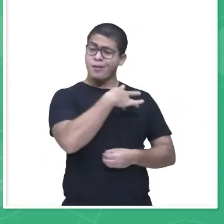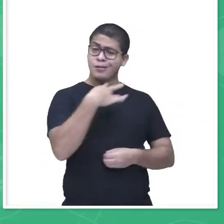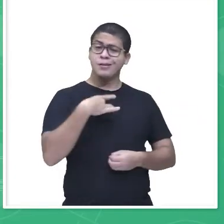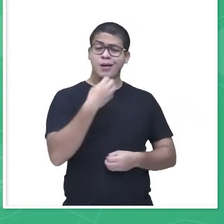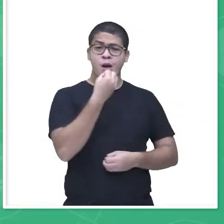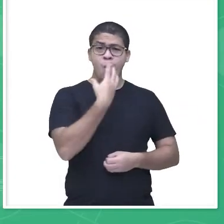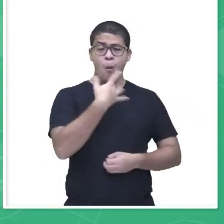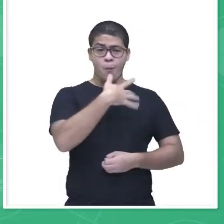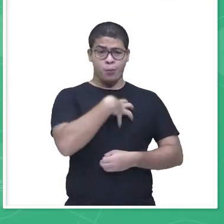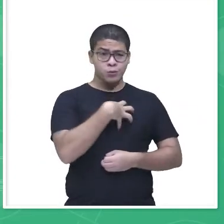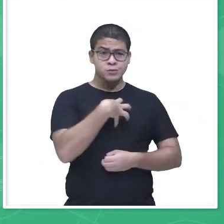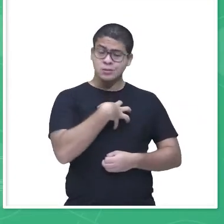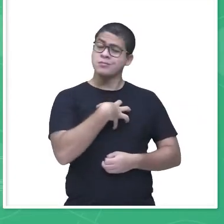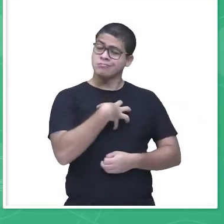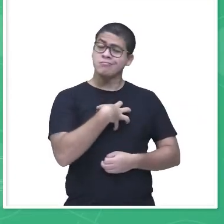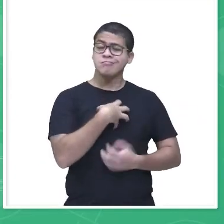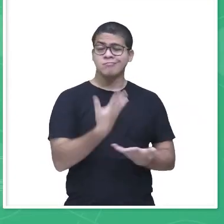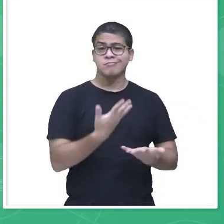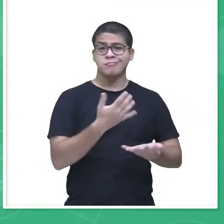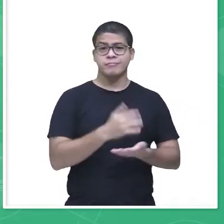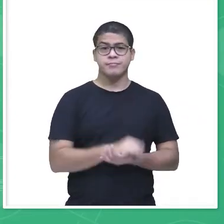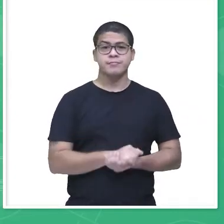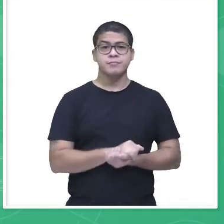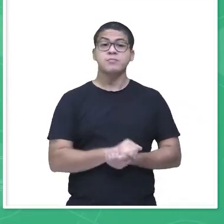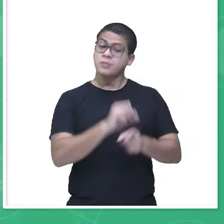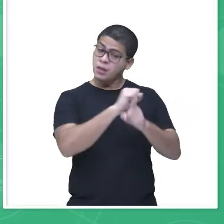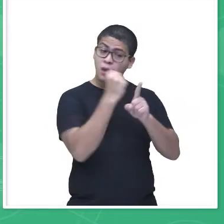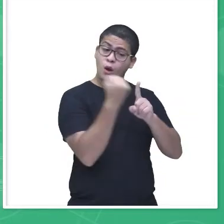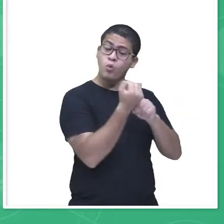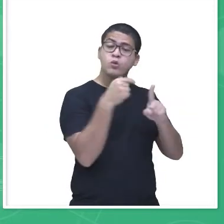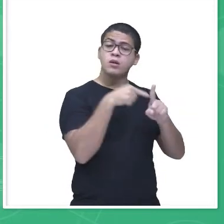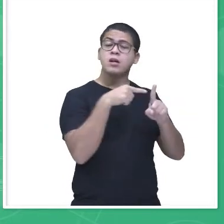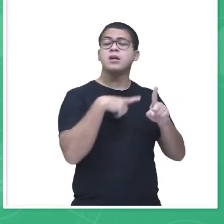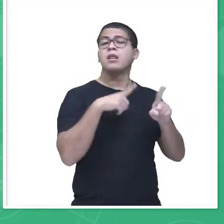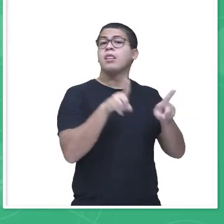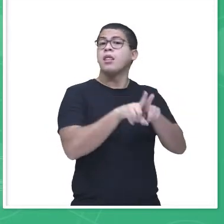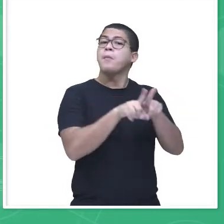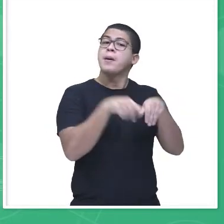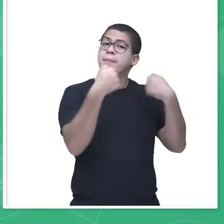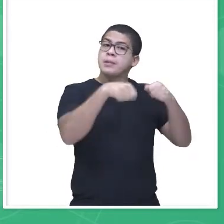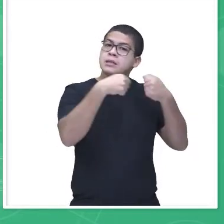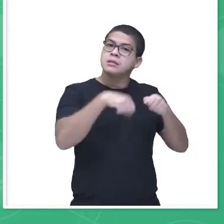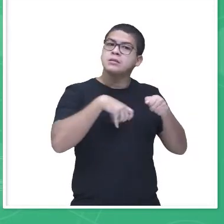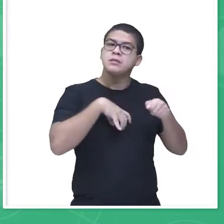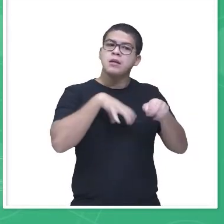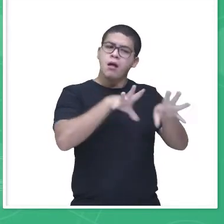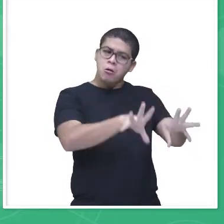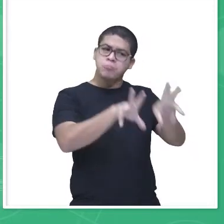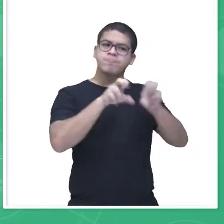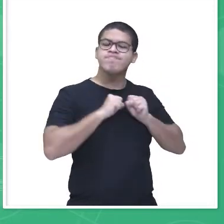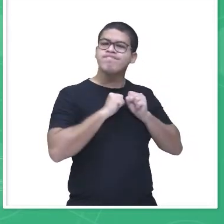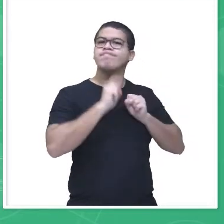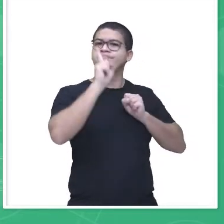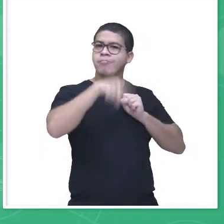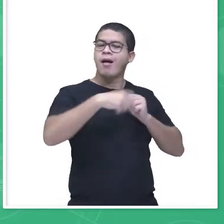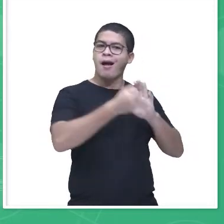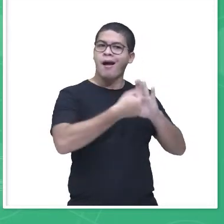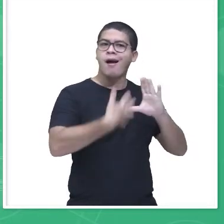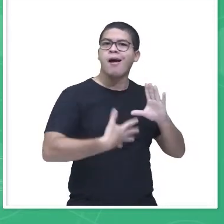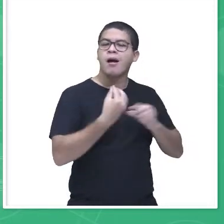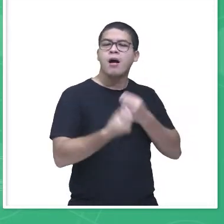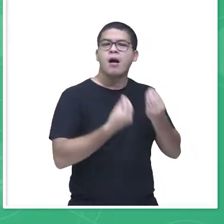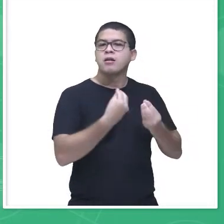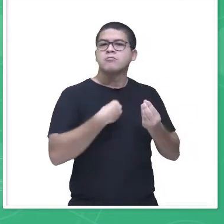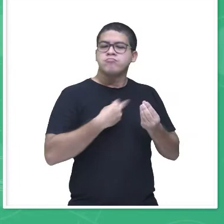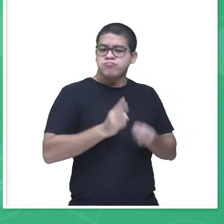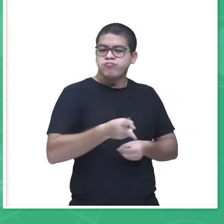dos indivíduos e também da sociedade como todo, né, da população em geral. Porque o que eu faço